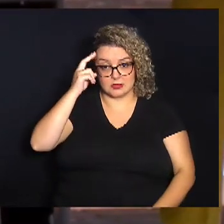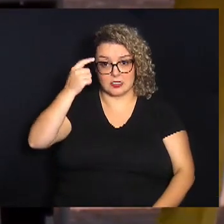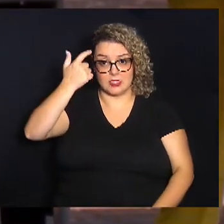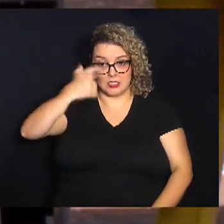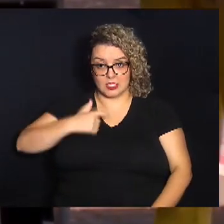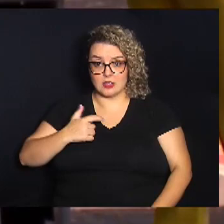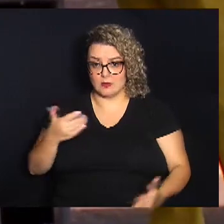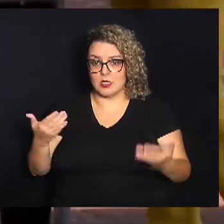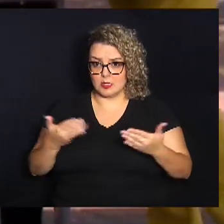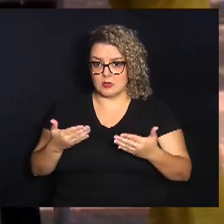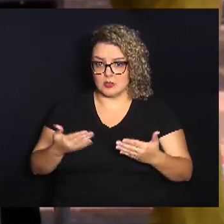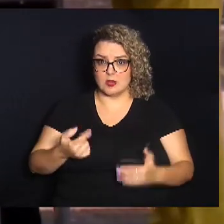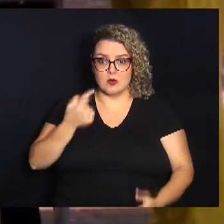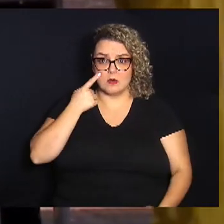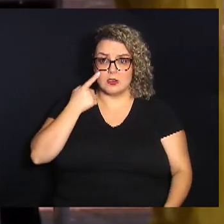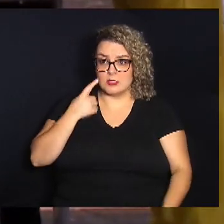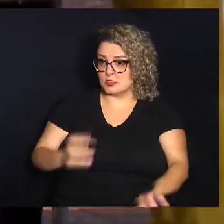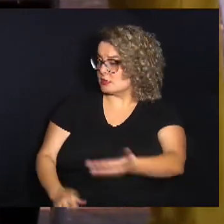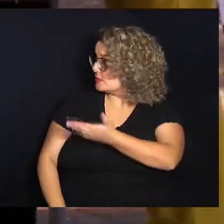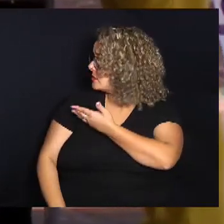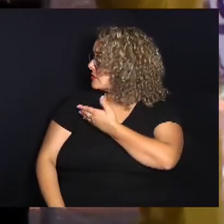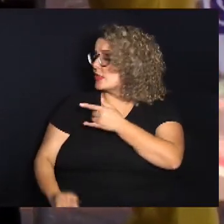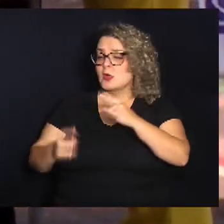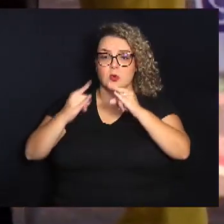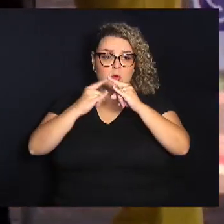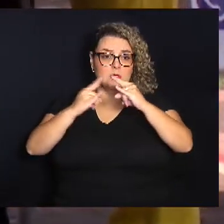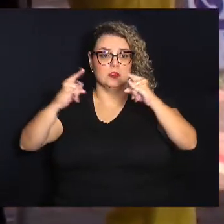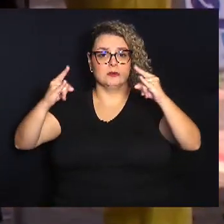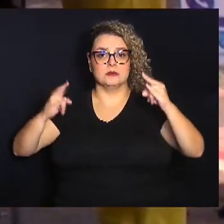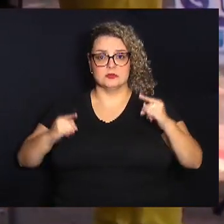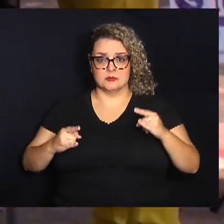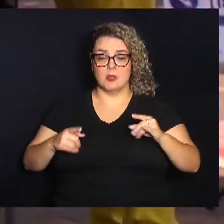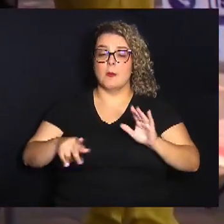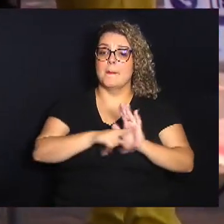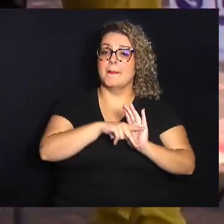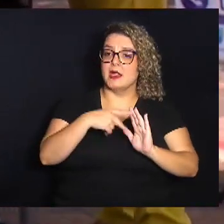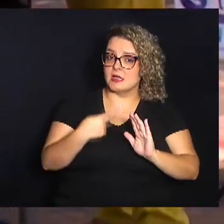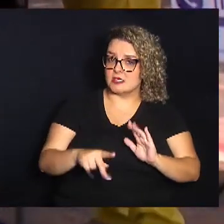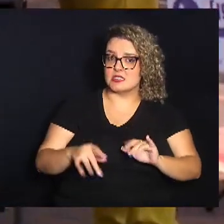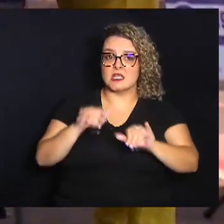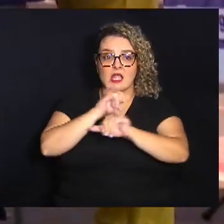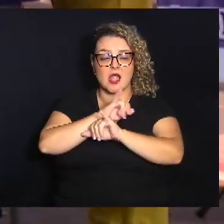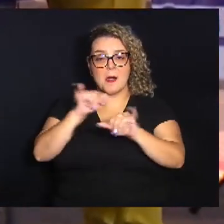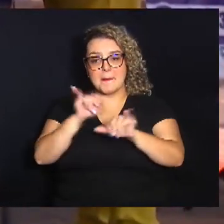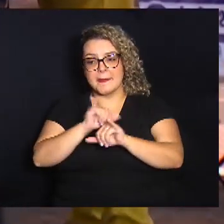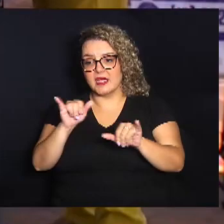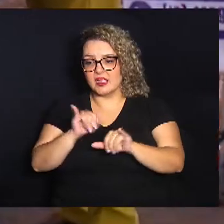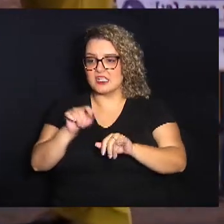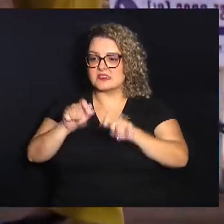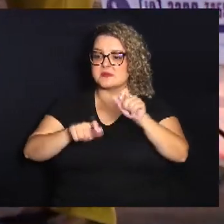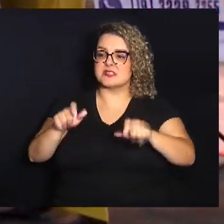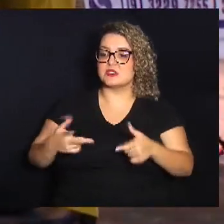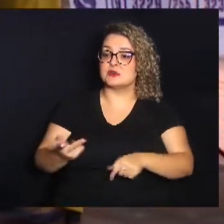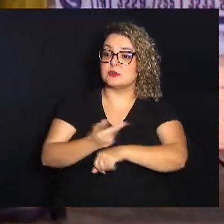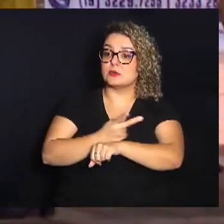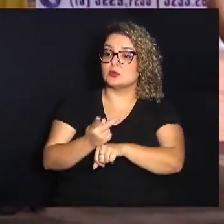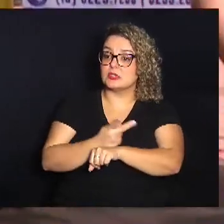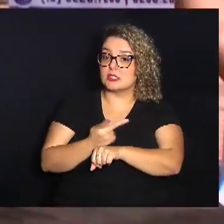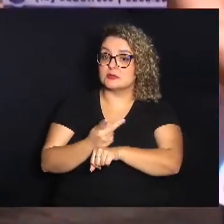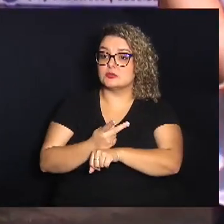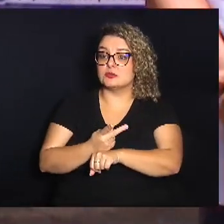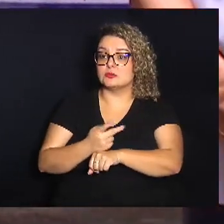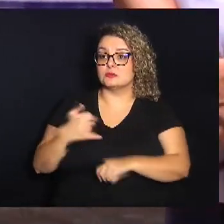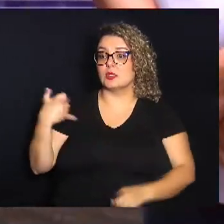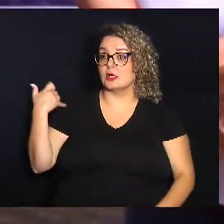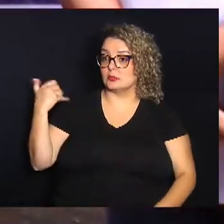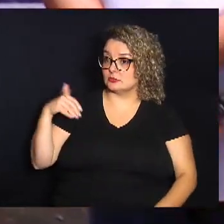ainda agora, vocês estão vendo esse todo aqui atrás, faz parte da campanha. As pessoas estão em busca de